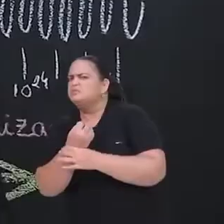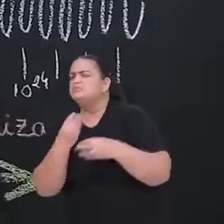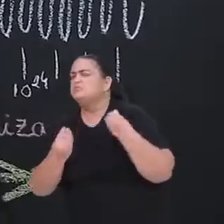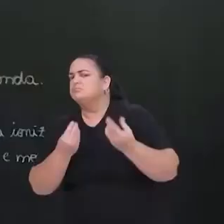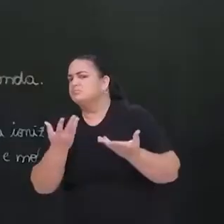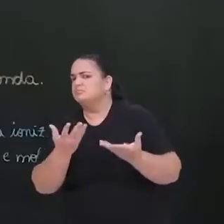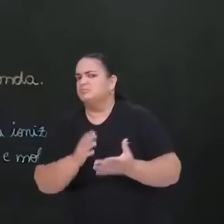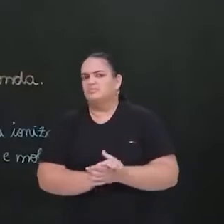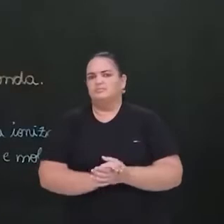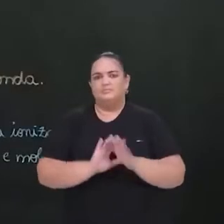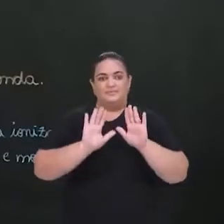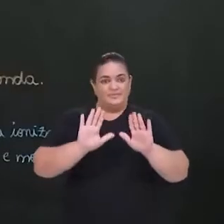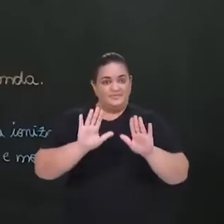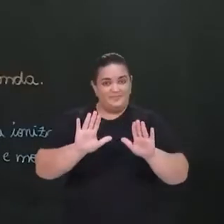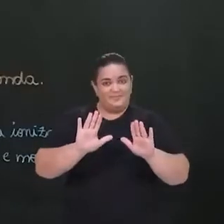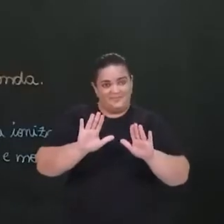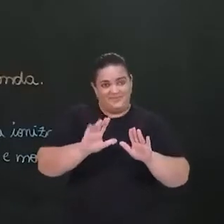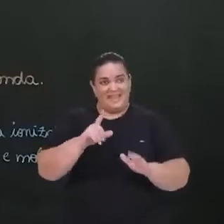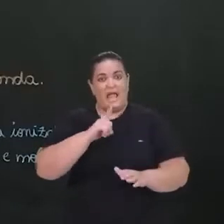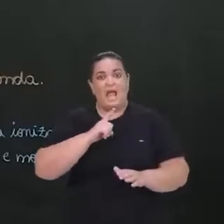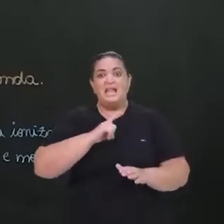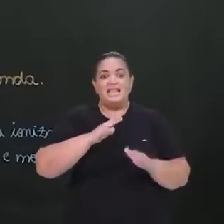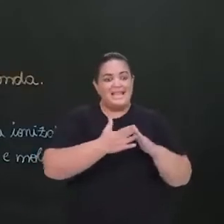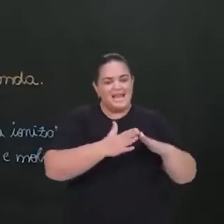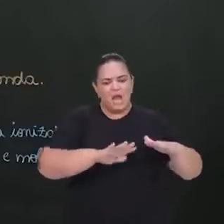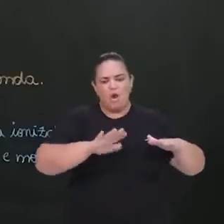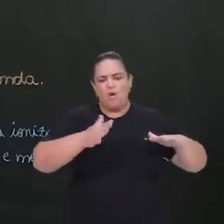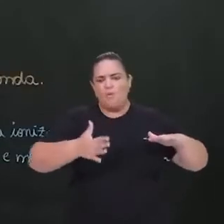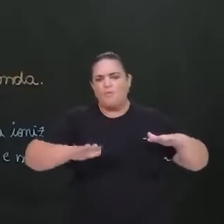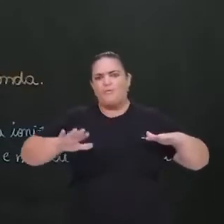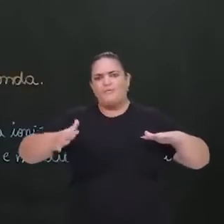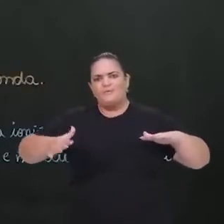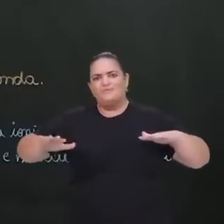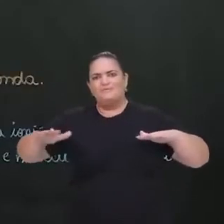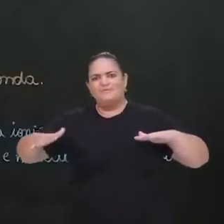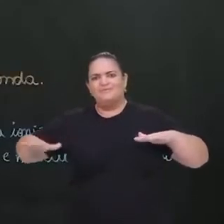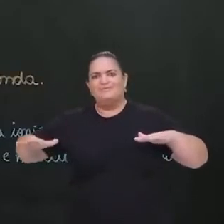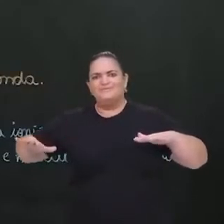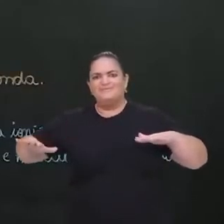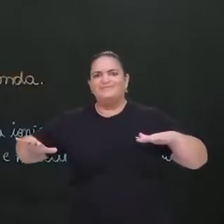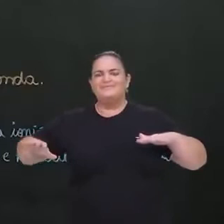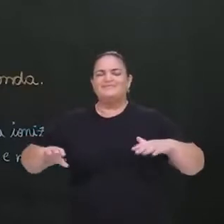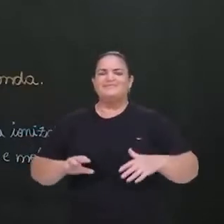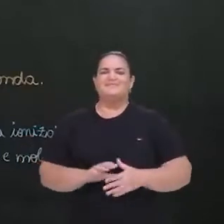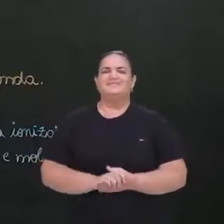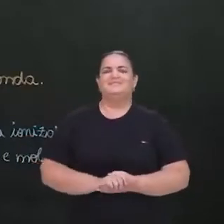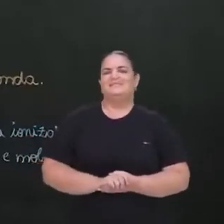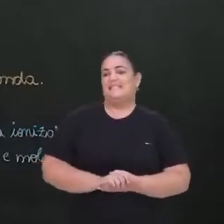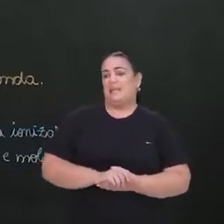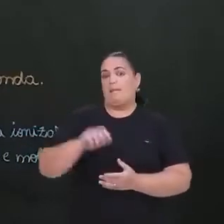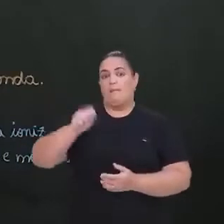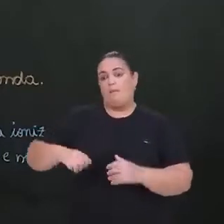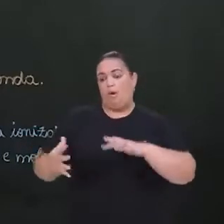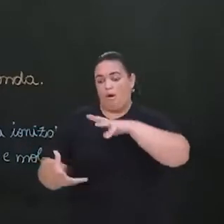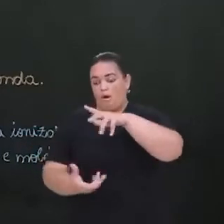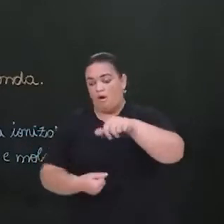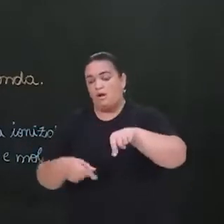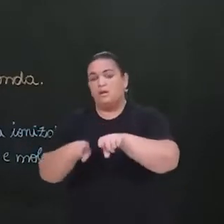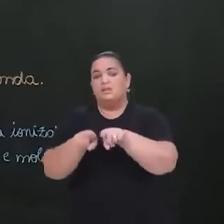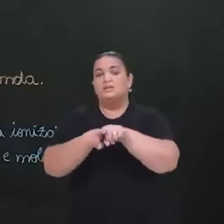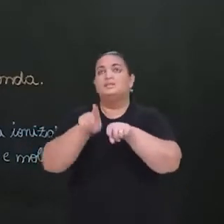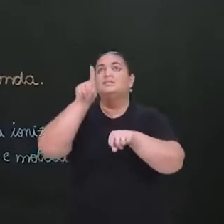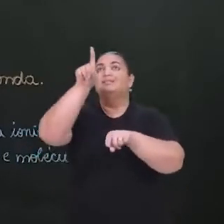é que é isso? Essas ondas, não falei, então elas formam ondas, elas se movimentam aí tanto no vácuo quanto no espaço. Então,